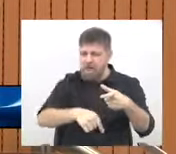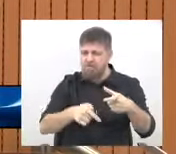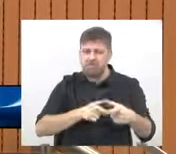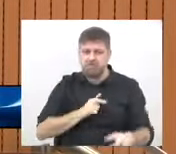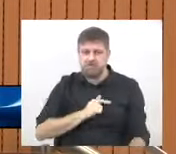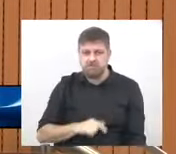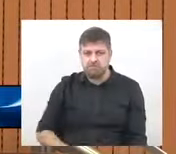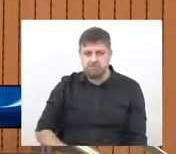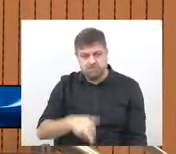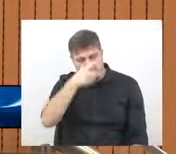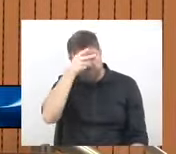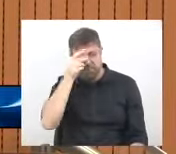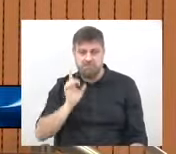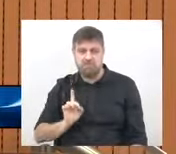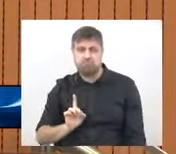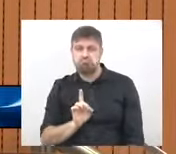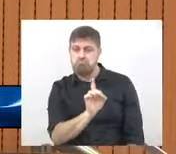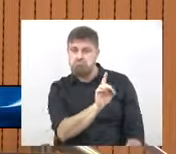Procurei o prefeito,